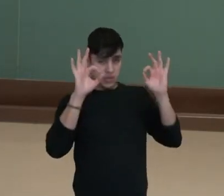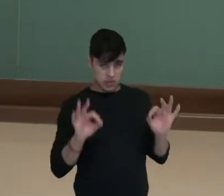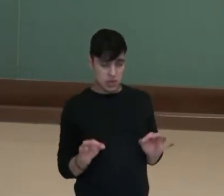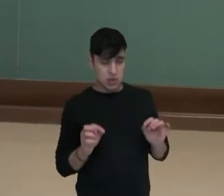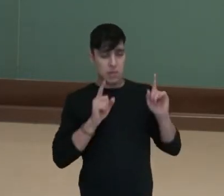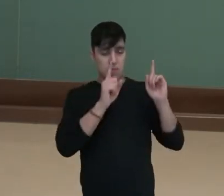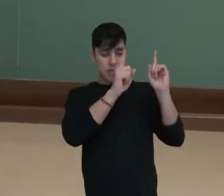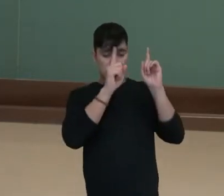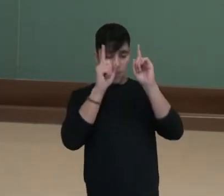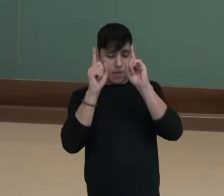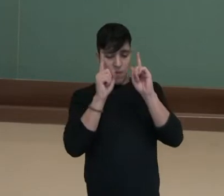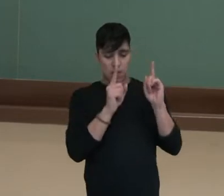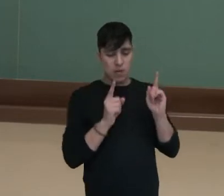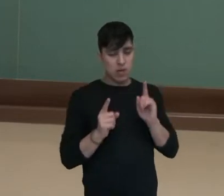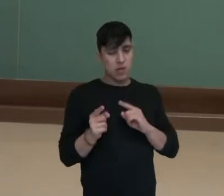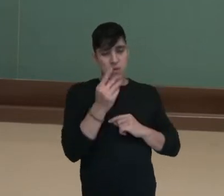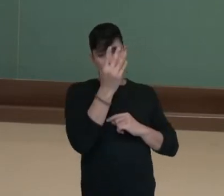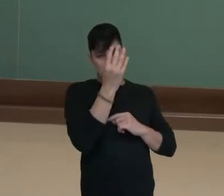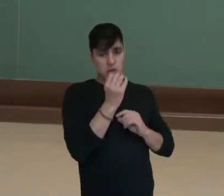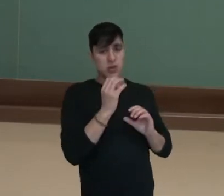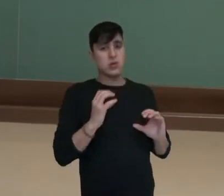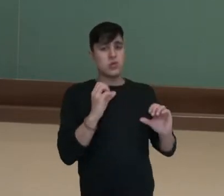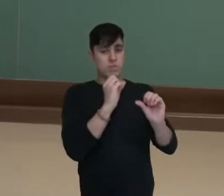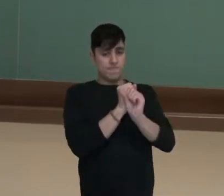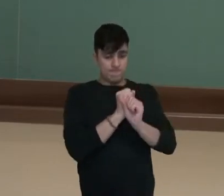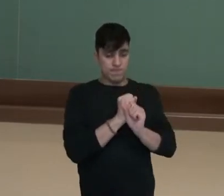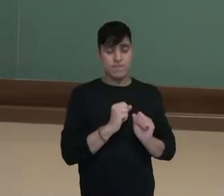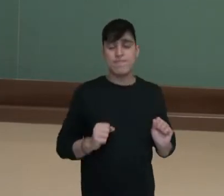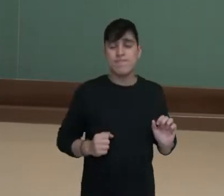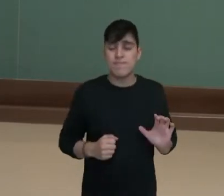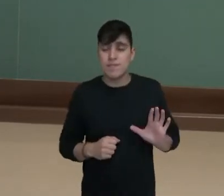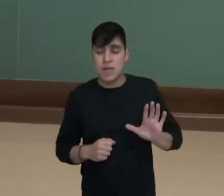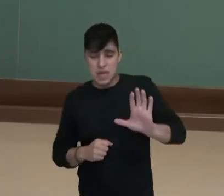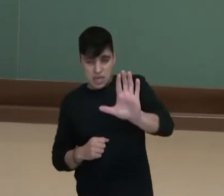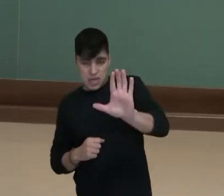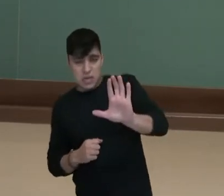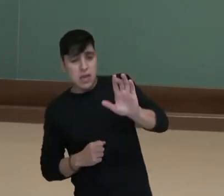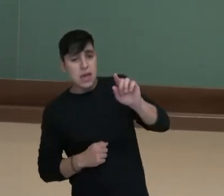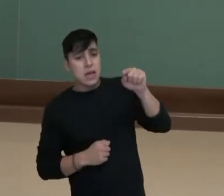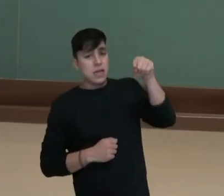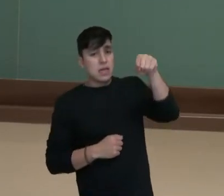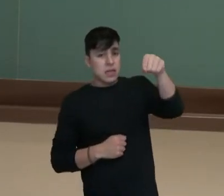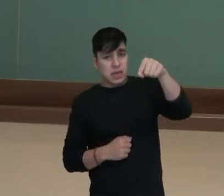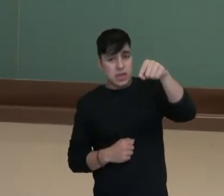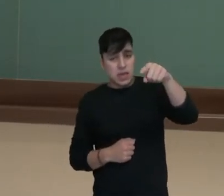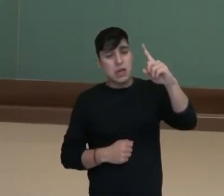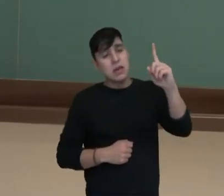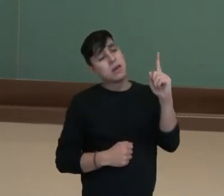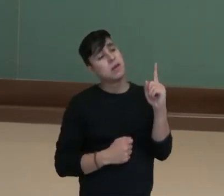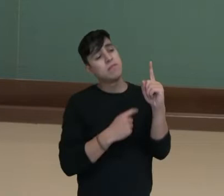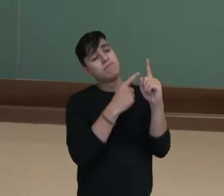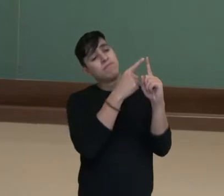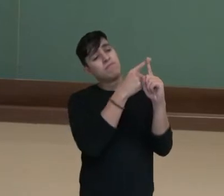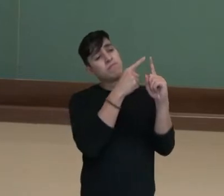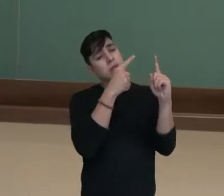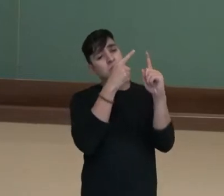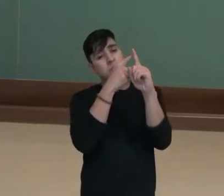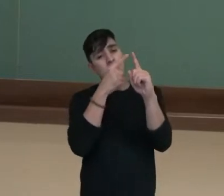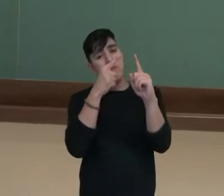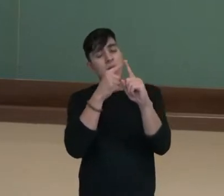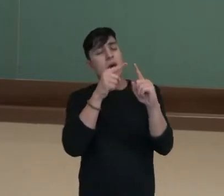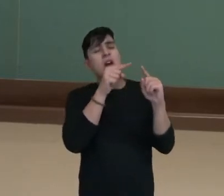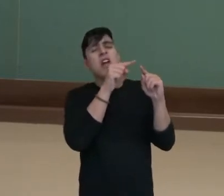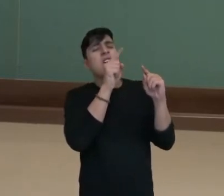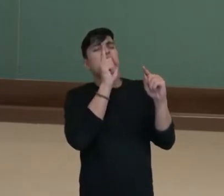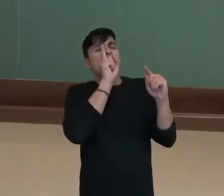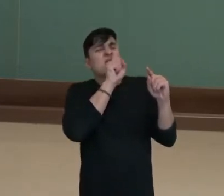o humano, né, 46 cromossomos. Porém, na estrutura desses cromossomos deu um erro. E